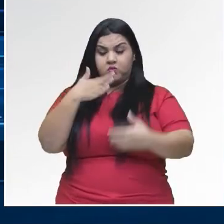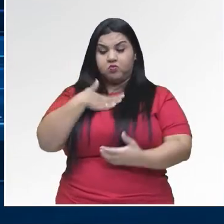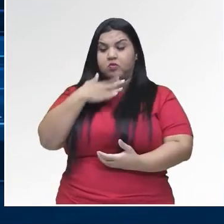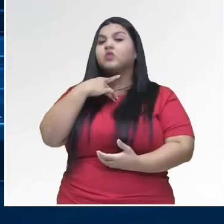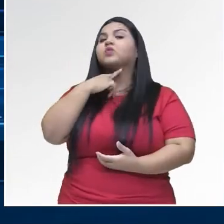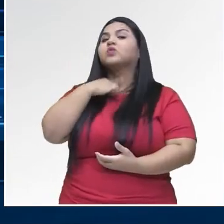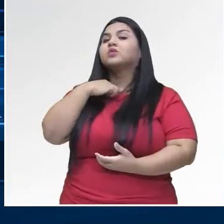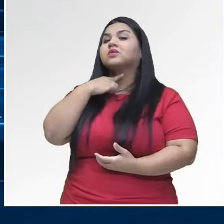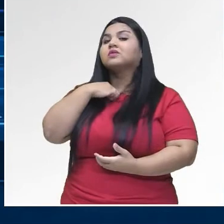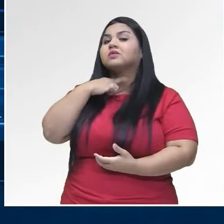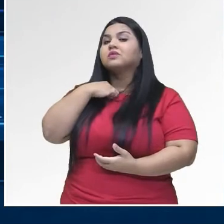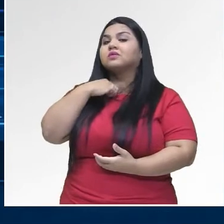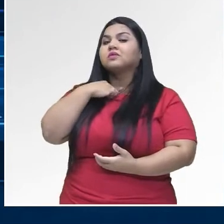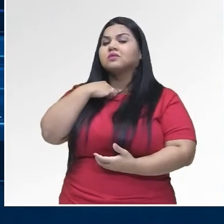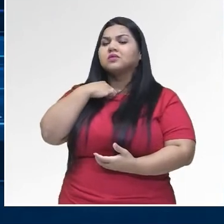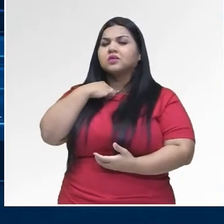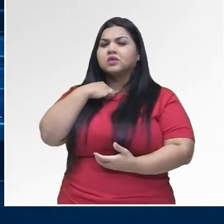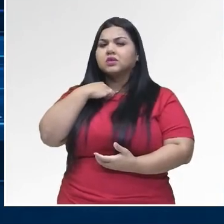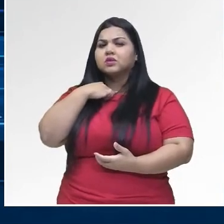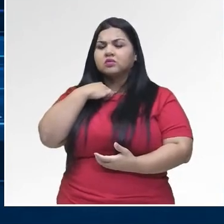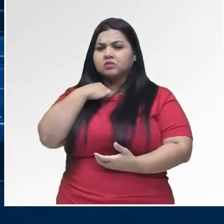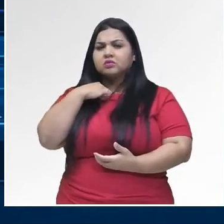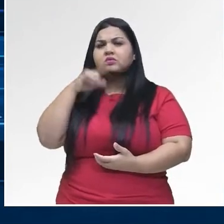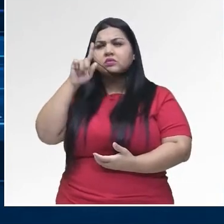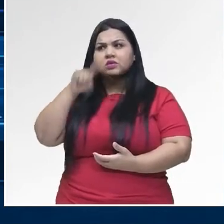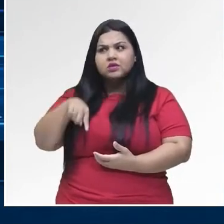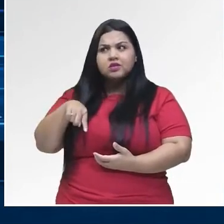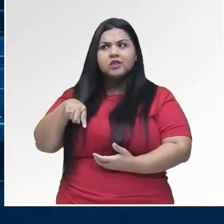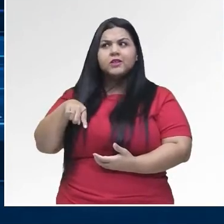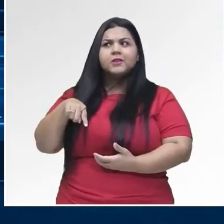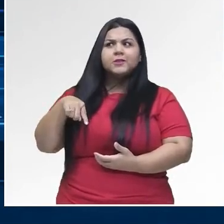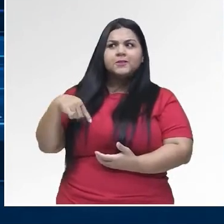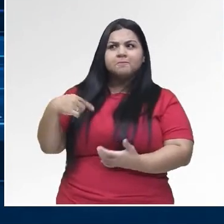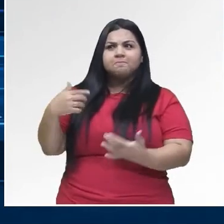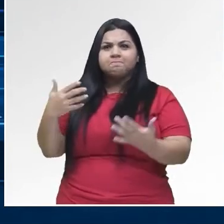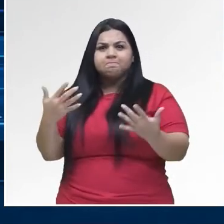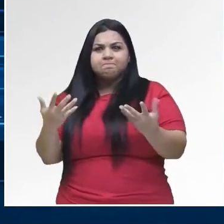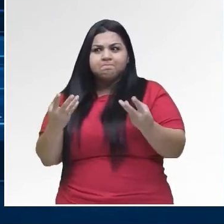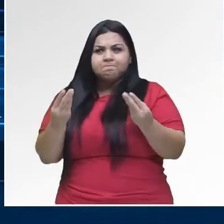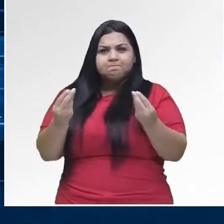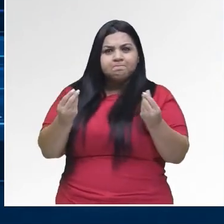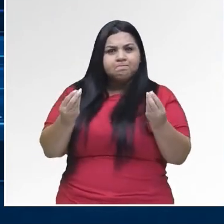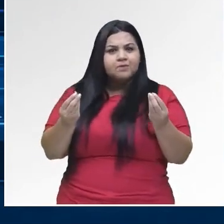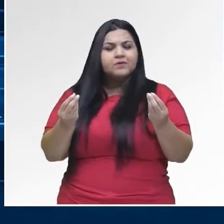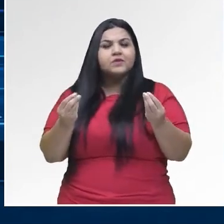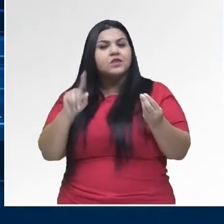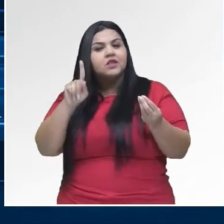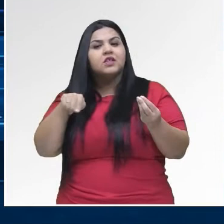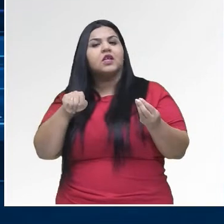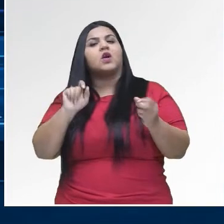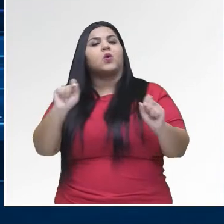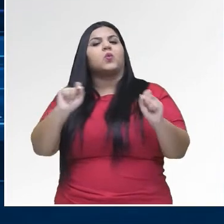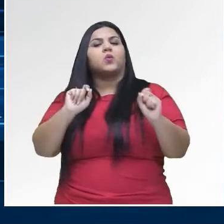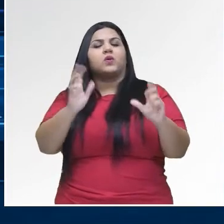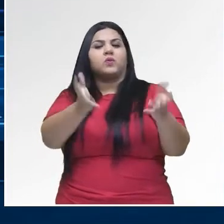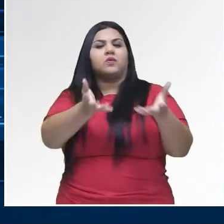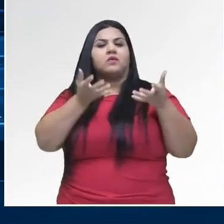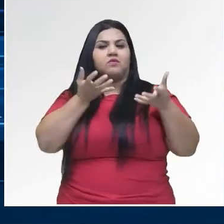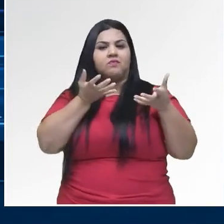desejo está em jogo, a minha vontade está em jogo, que é aquilo que eu quero.